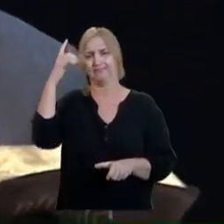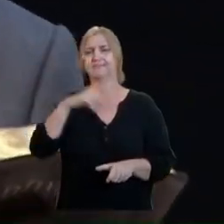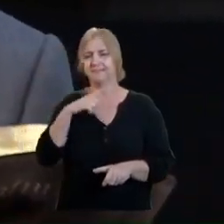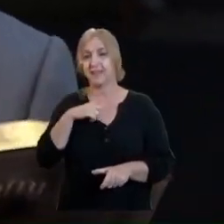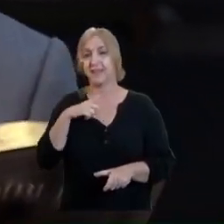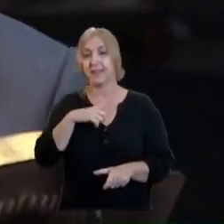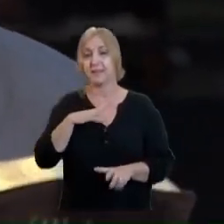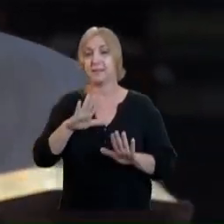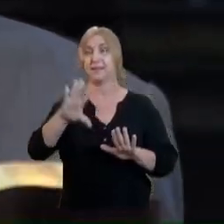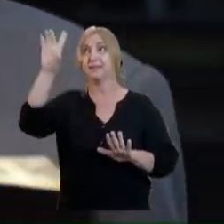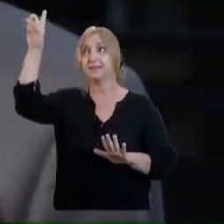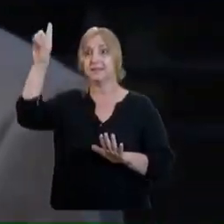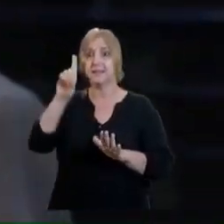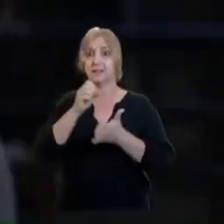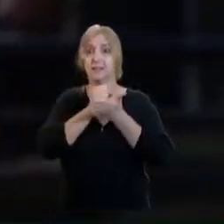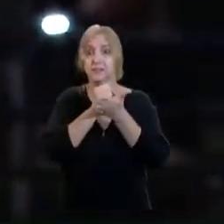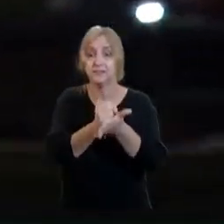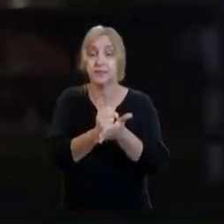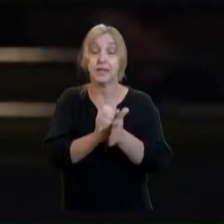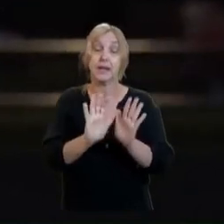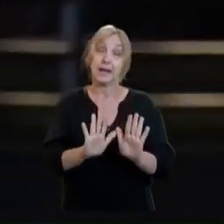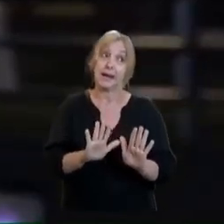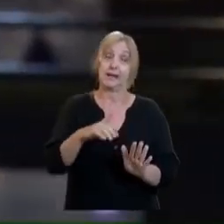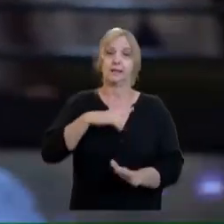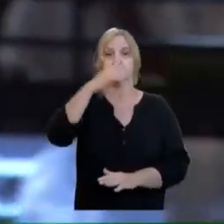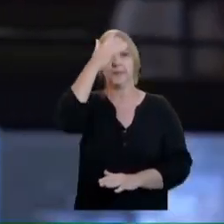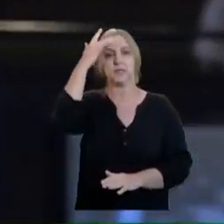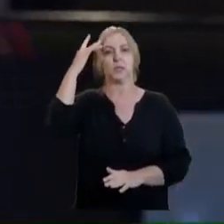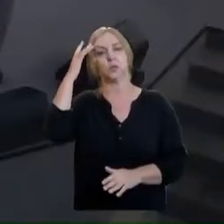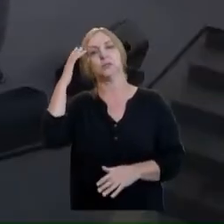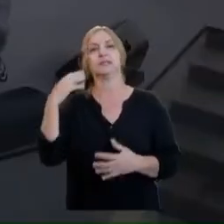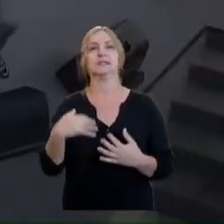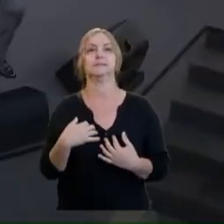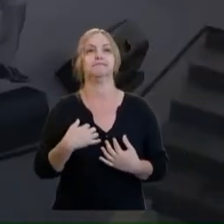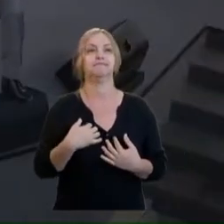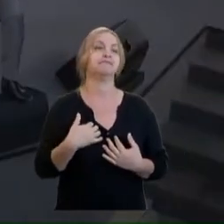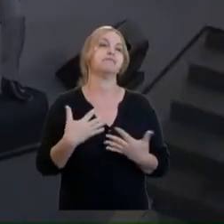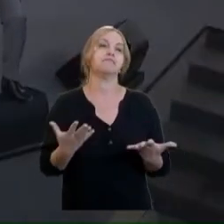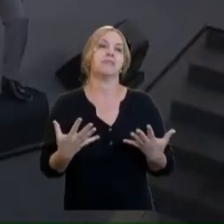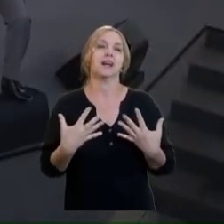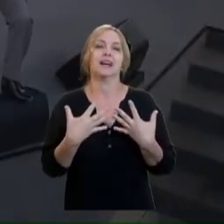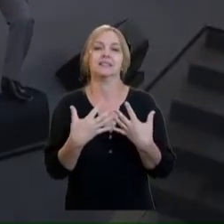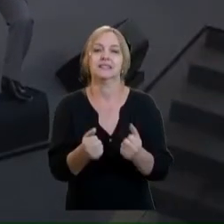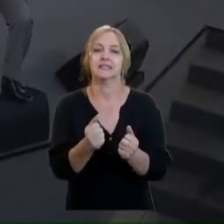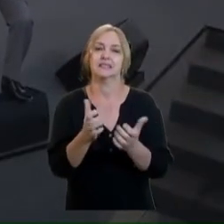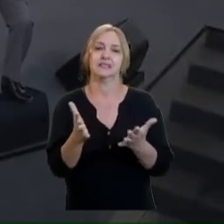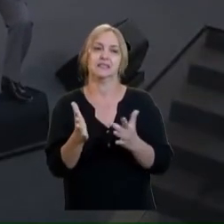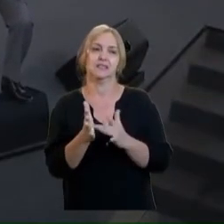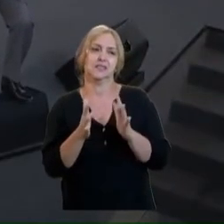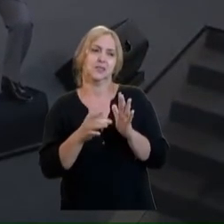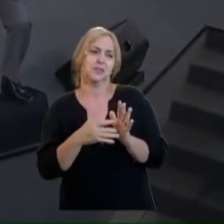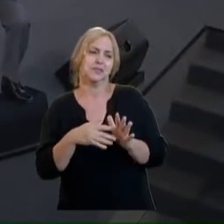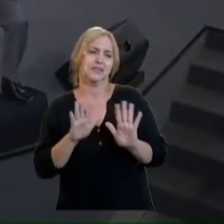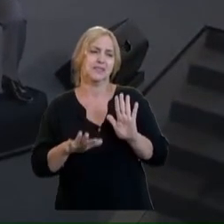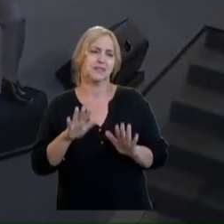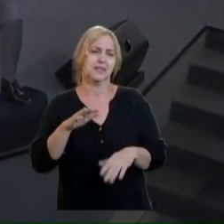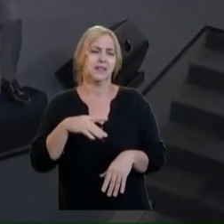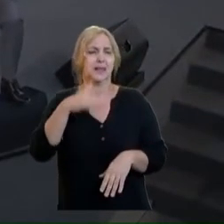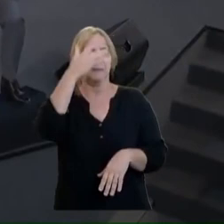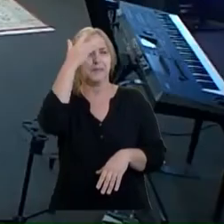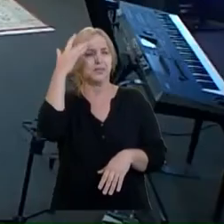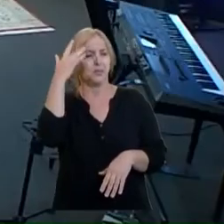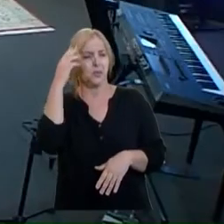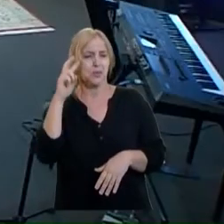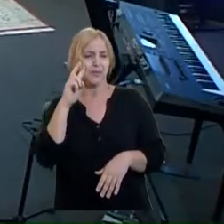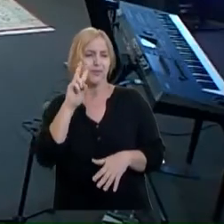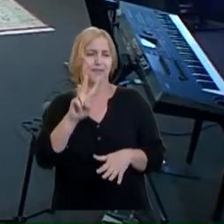Ah, mas agora tem pessoas que vêm para o Evangelho. Tem pessoas hoje que machucam meu coração quando de